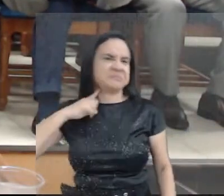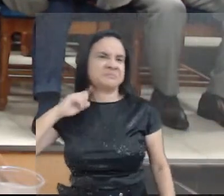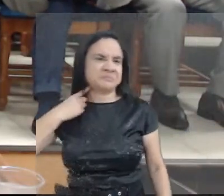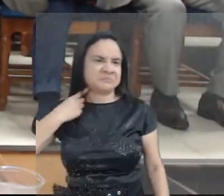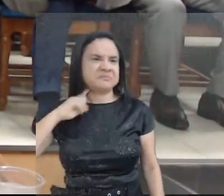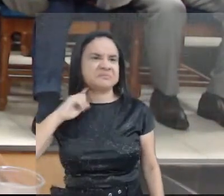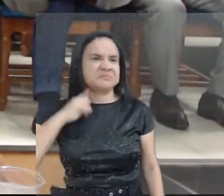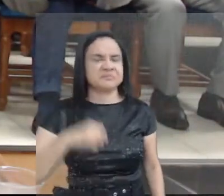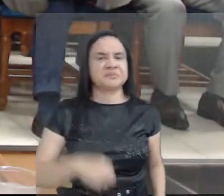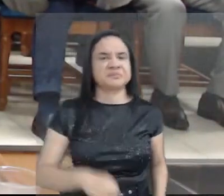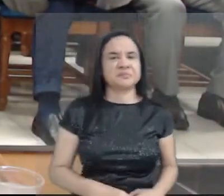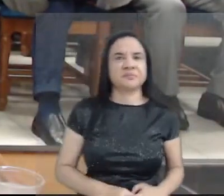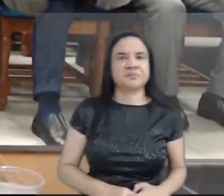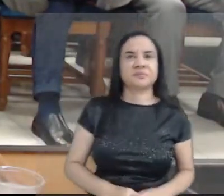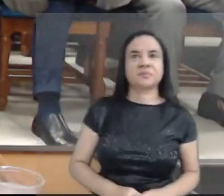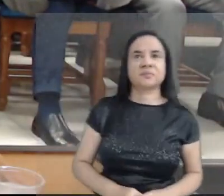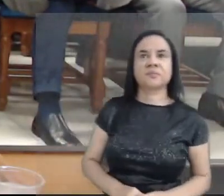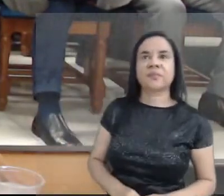profanos.